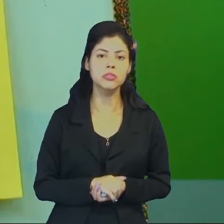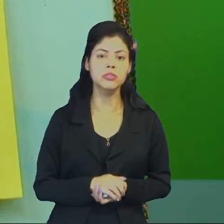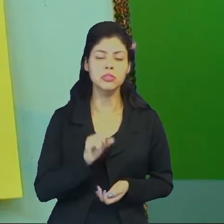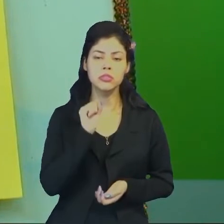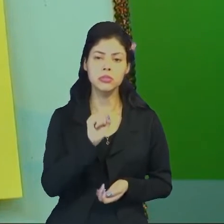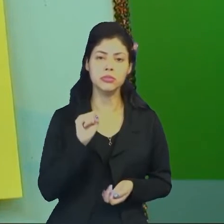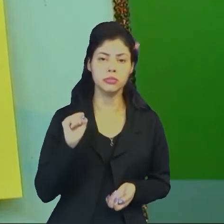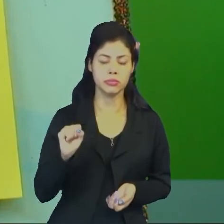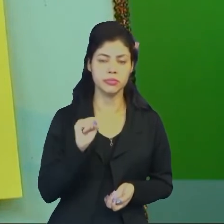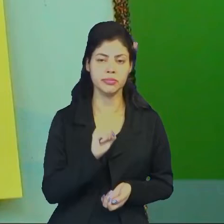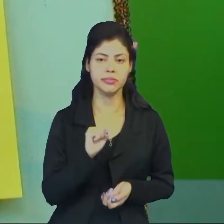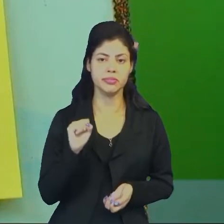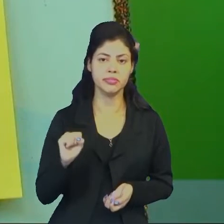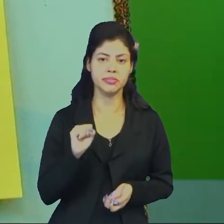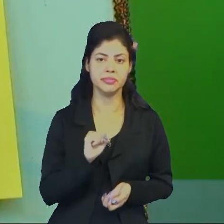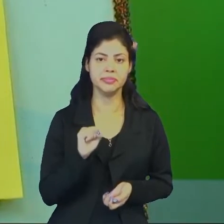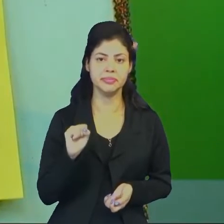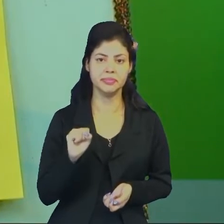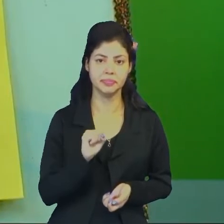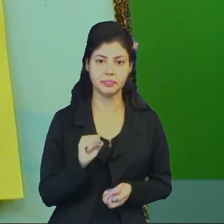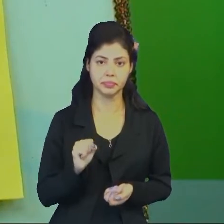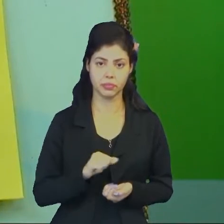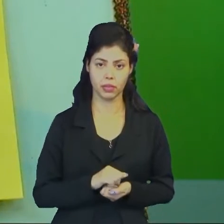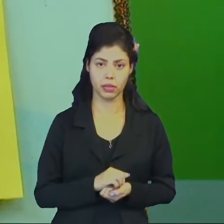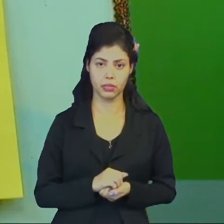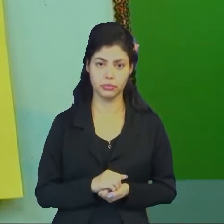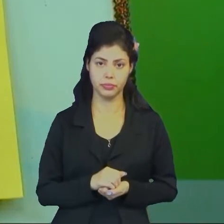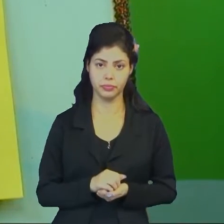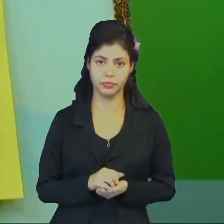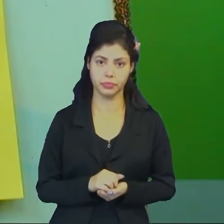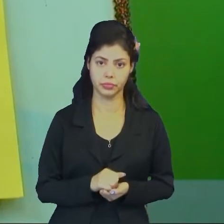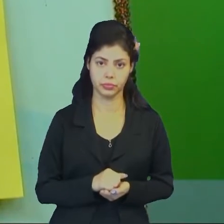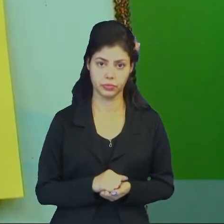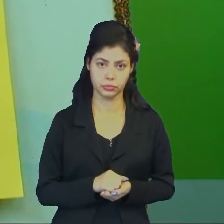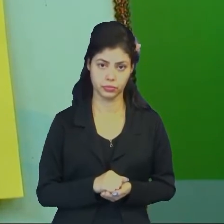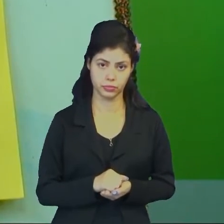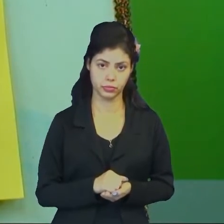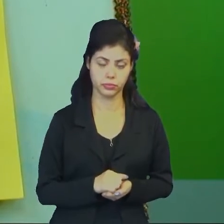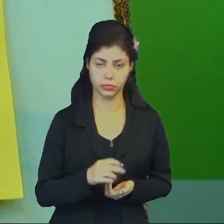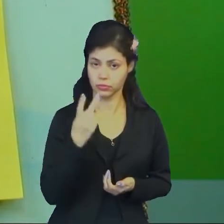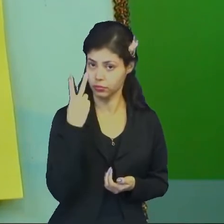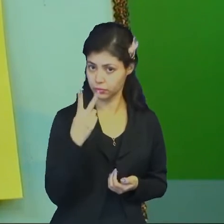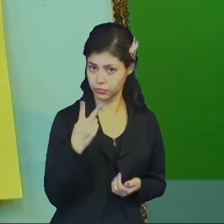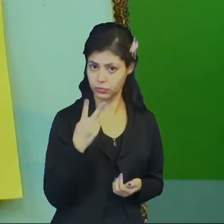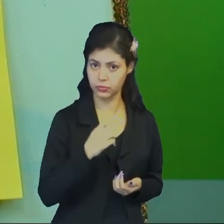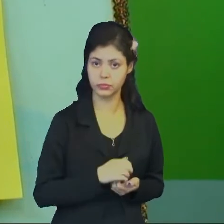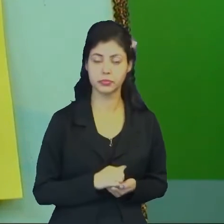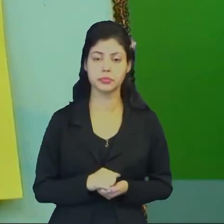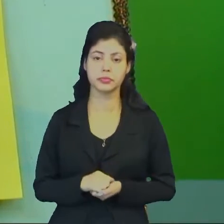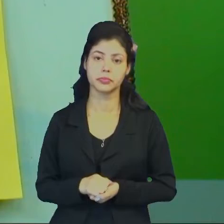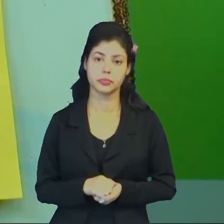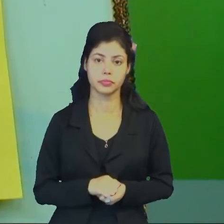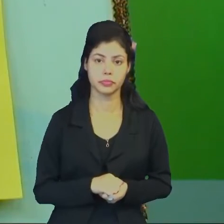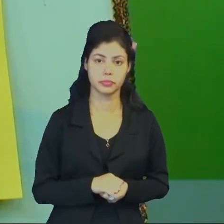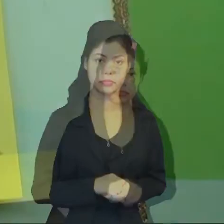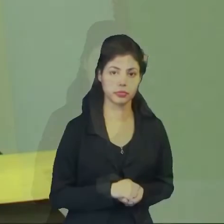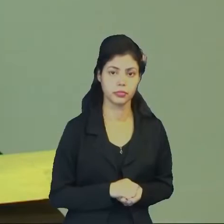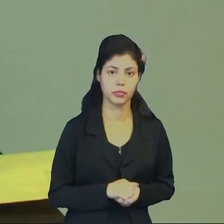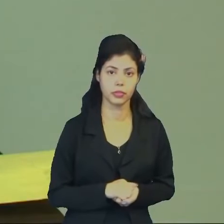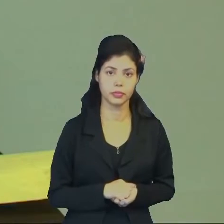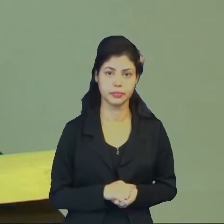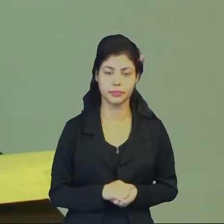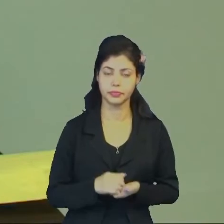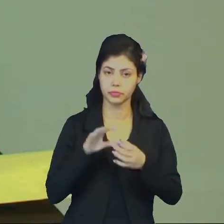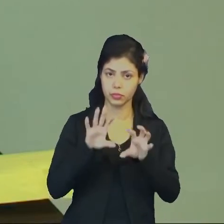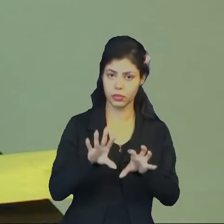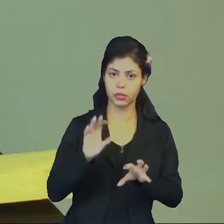Girassol, sol, o exemplo, girassol, tem um som de S mesmo, e entre duas vogais, ó, dois S. Fica